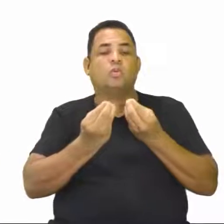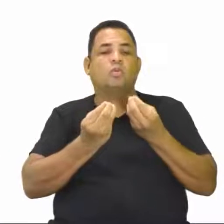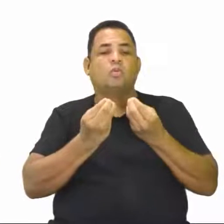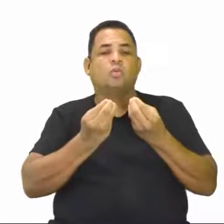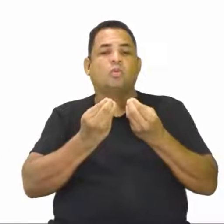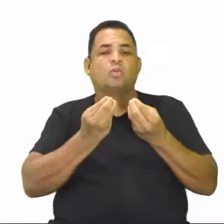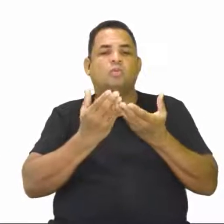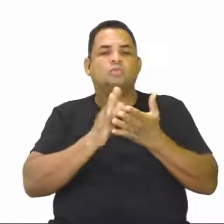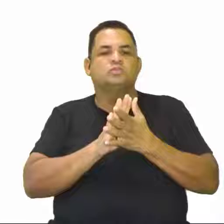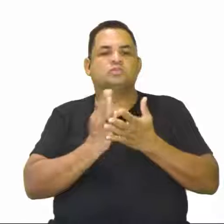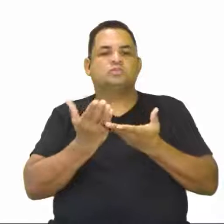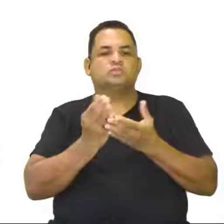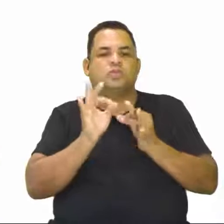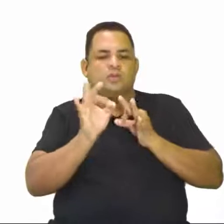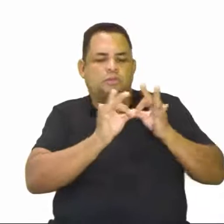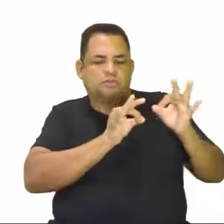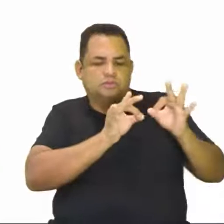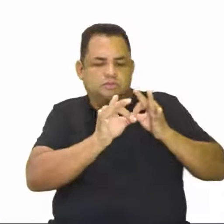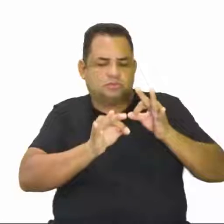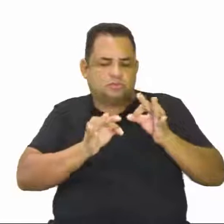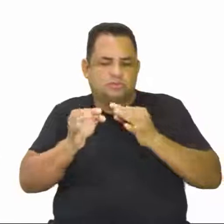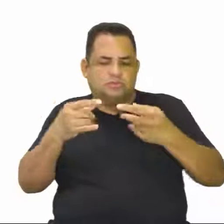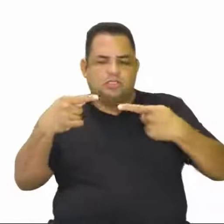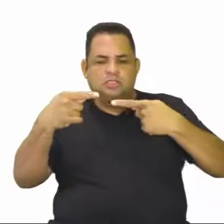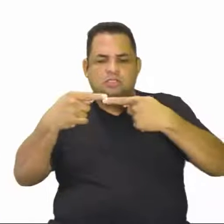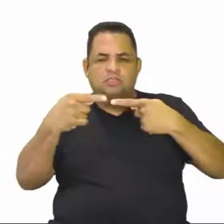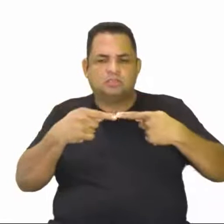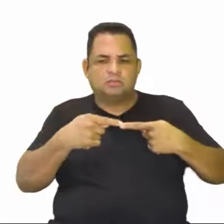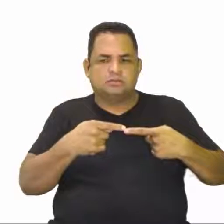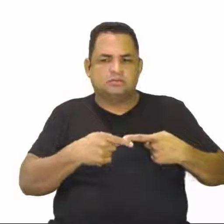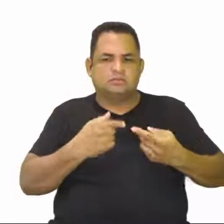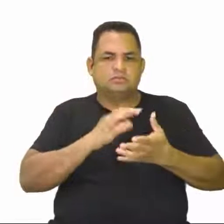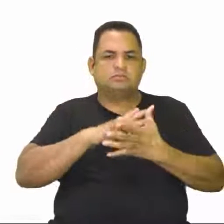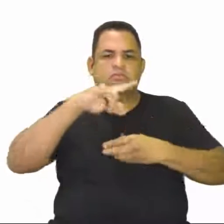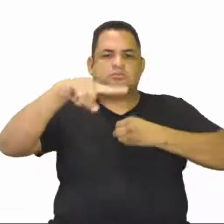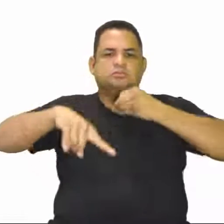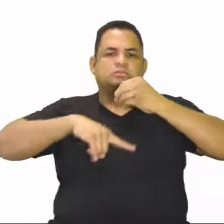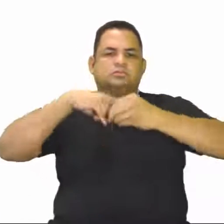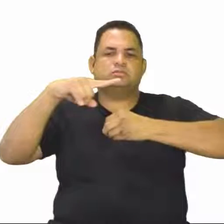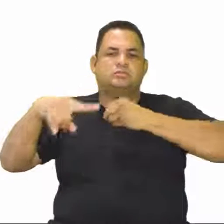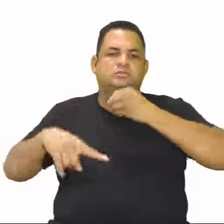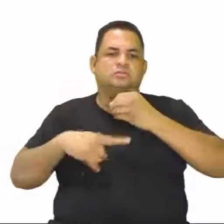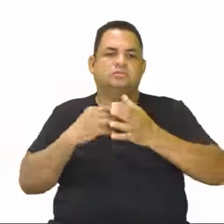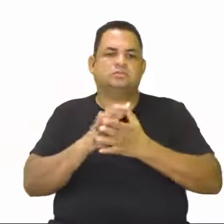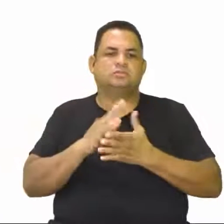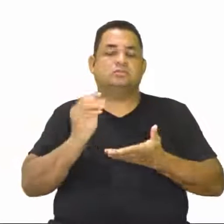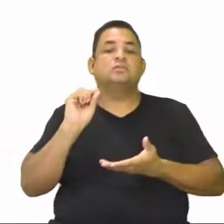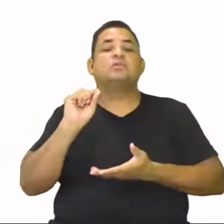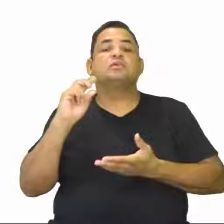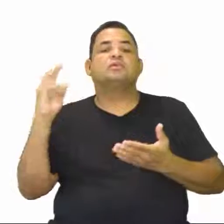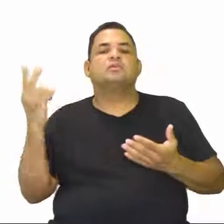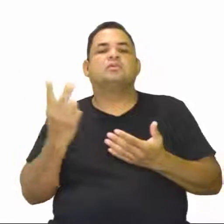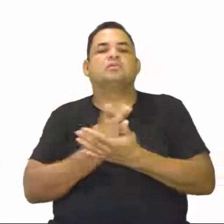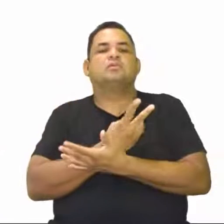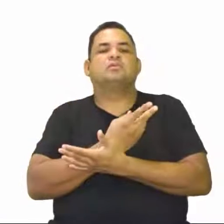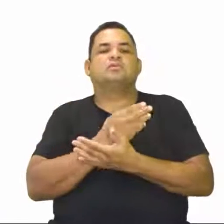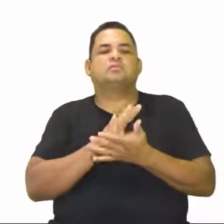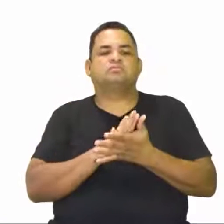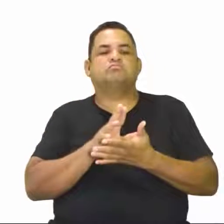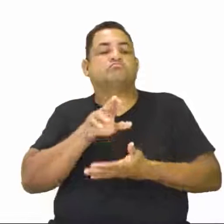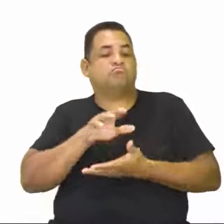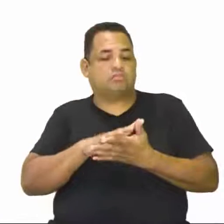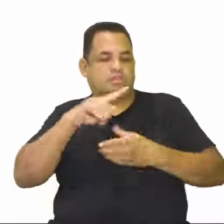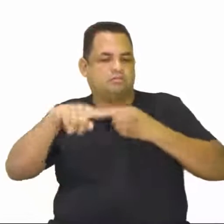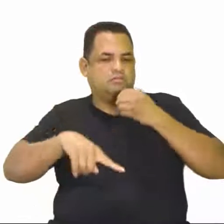elas estão ali no seu arranjo, as ligações que existem entre os átomos, né? E aí, o que que vai acontecer? Esses